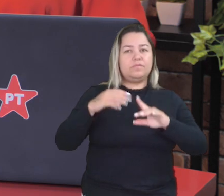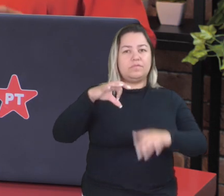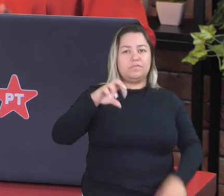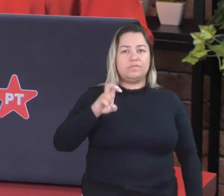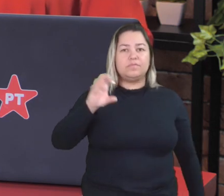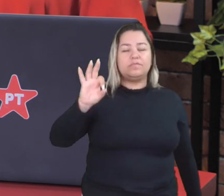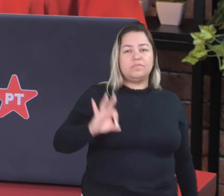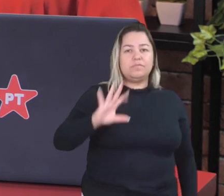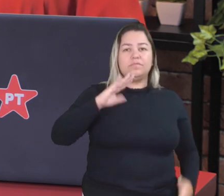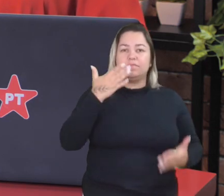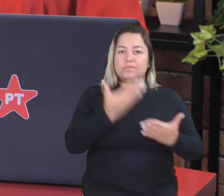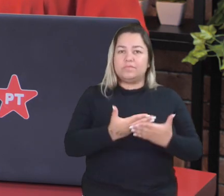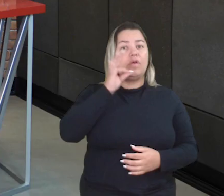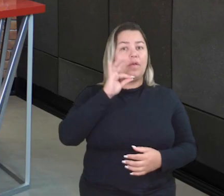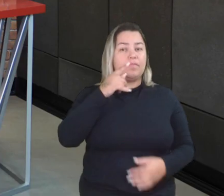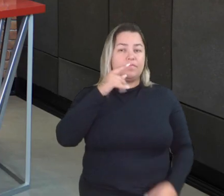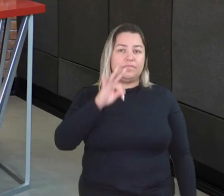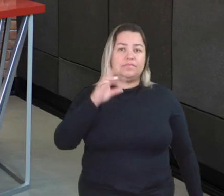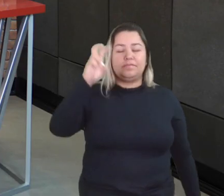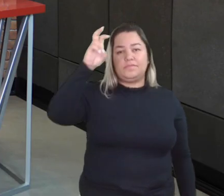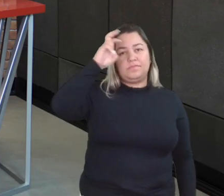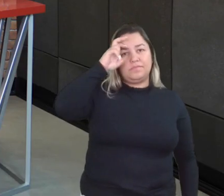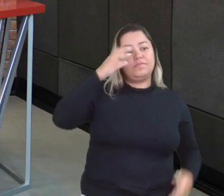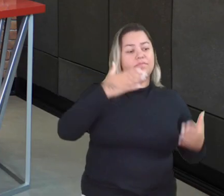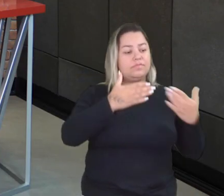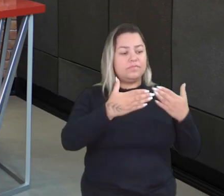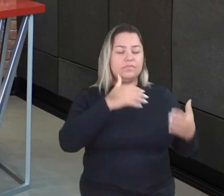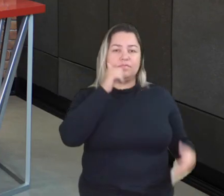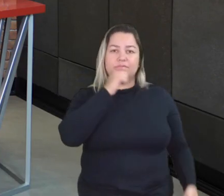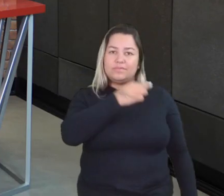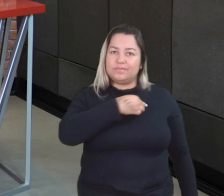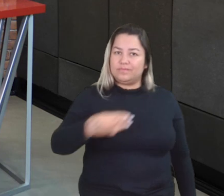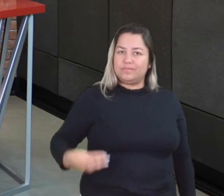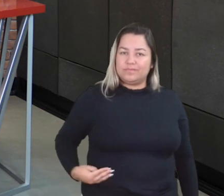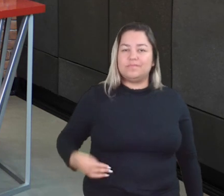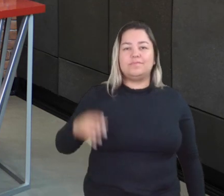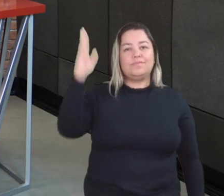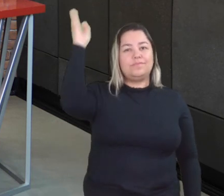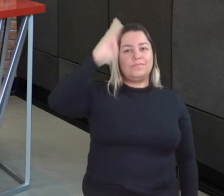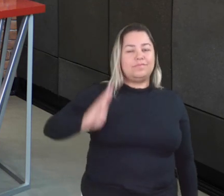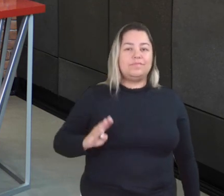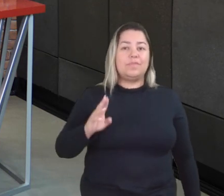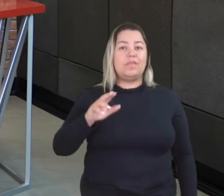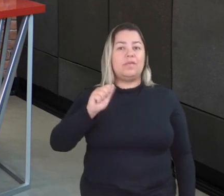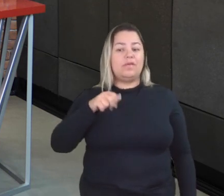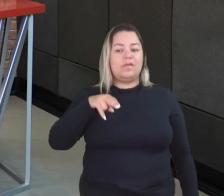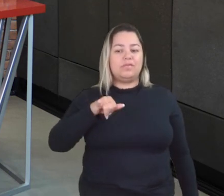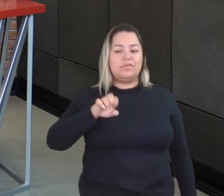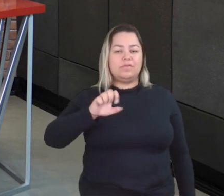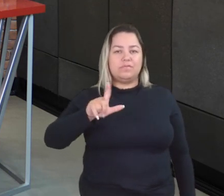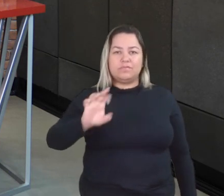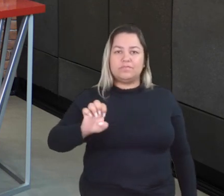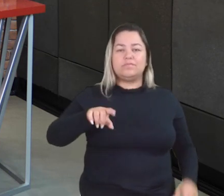confiança é de 95%. O Café PT da quinta-feira conversou com a ministra da Igualdade Racial do Brasil,